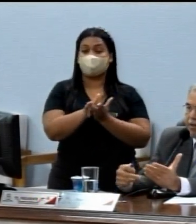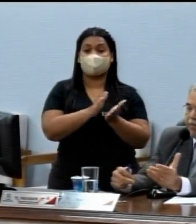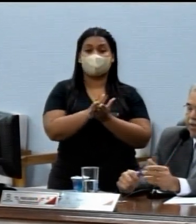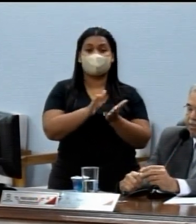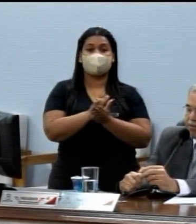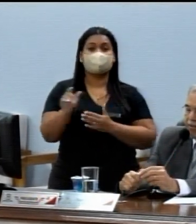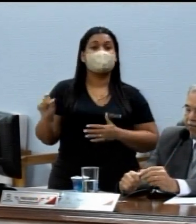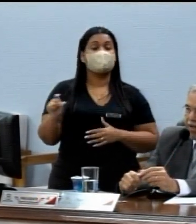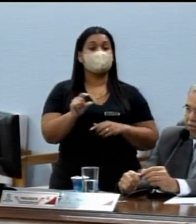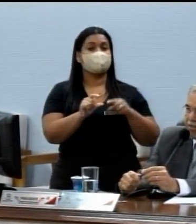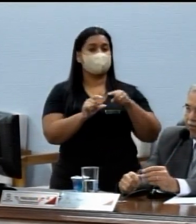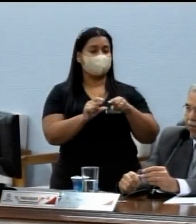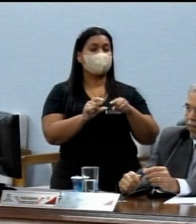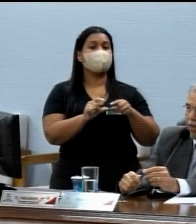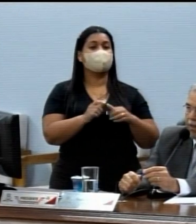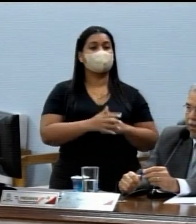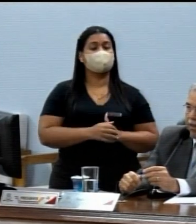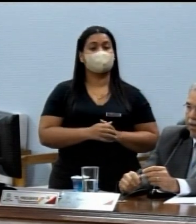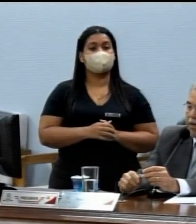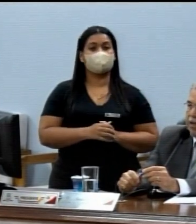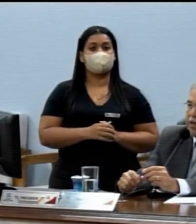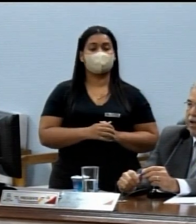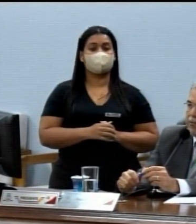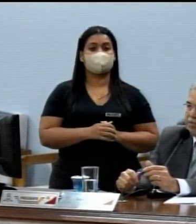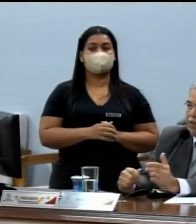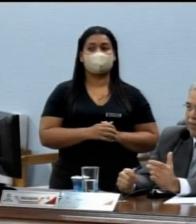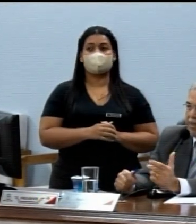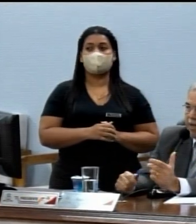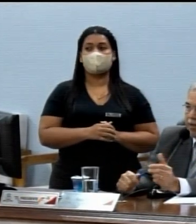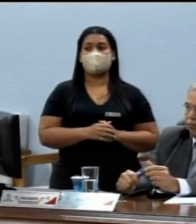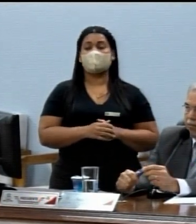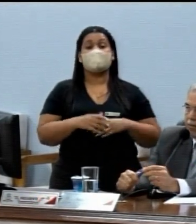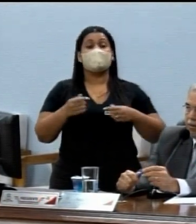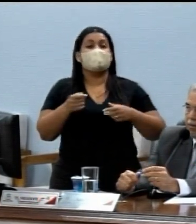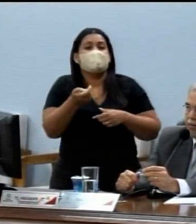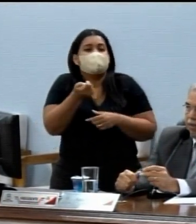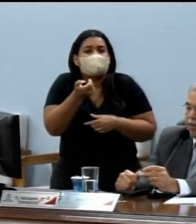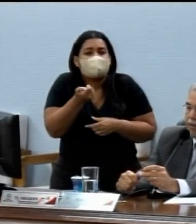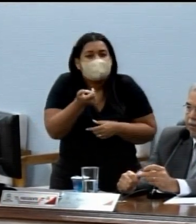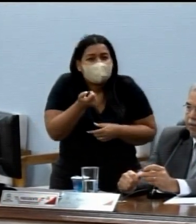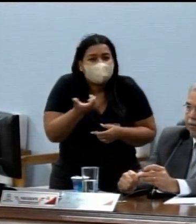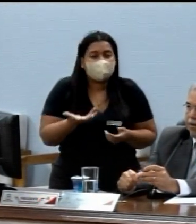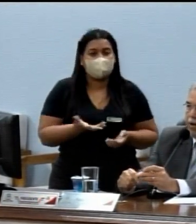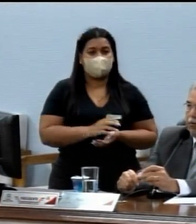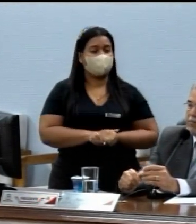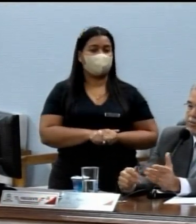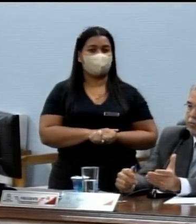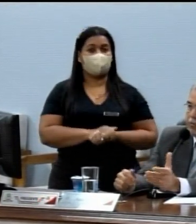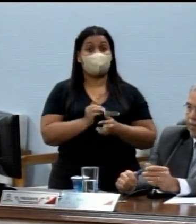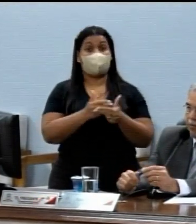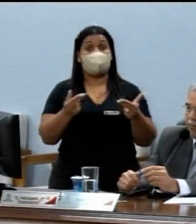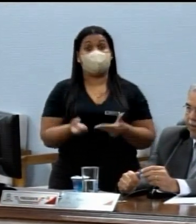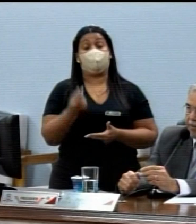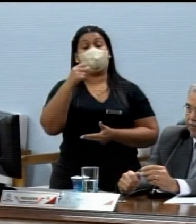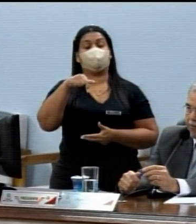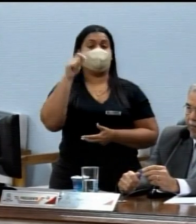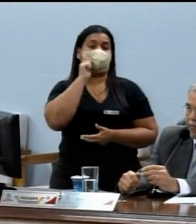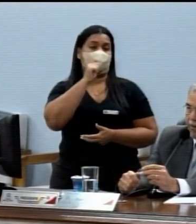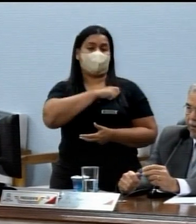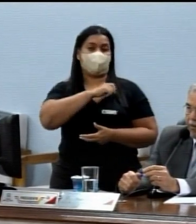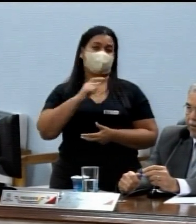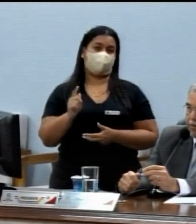talvez, porque aí é uma questão de avaliação, ele realmente é pequeno, não é? Não é algo absurdo para Rio